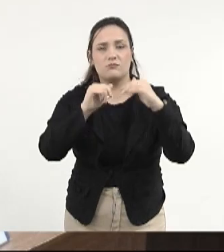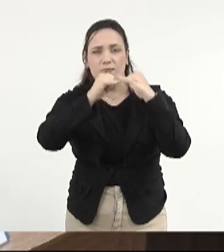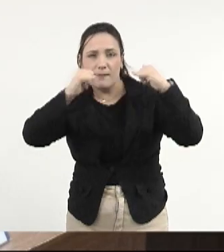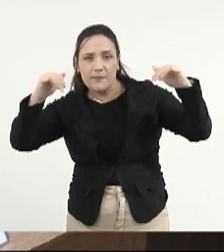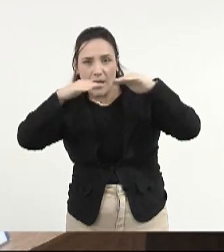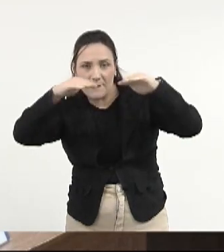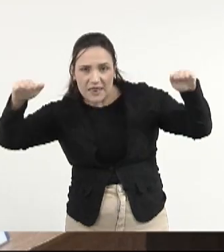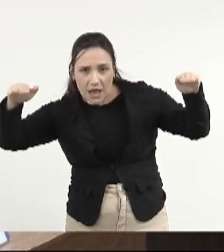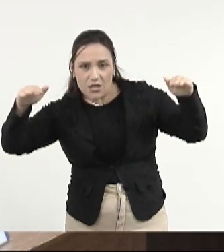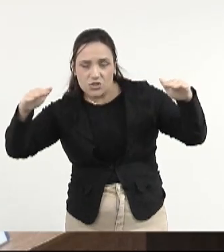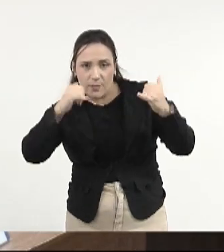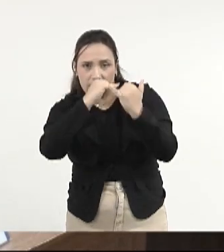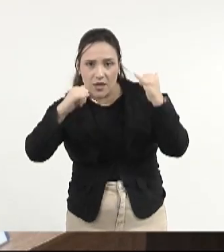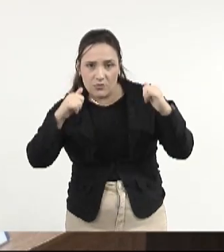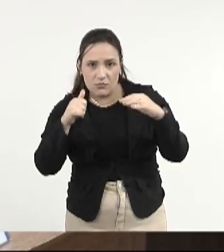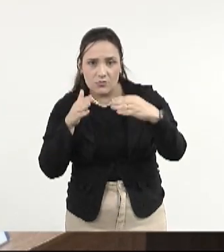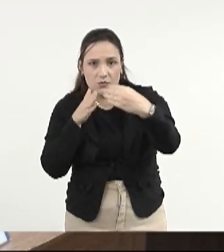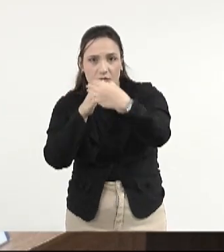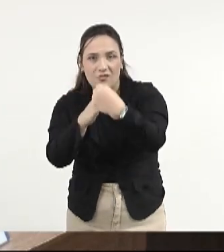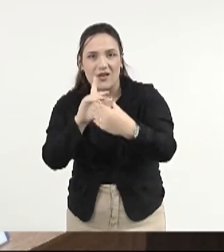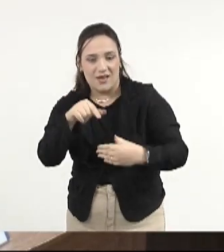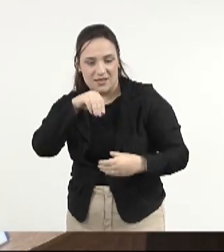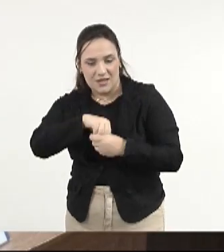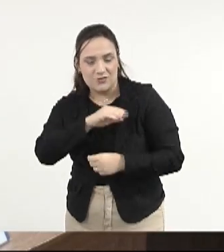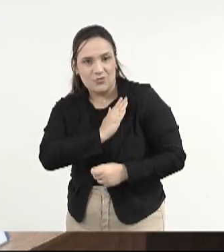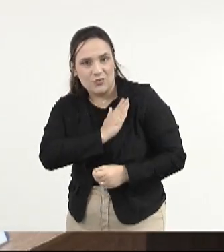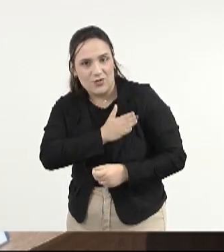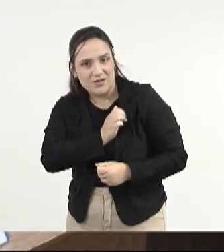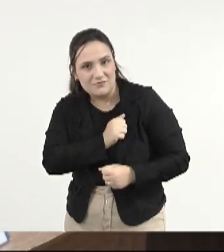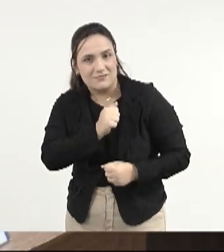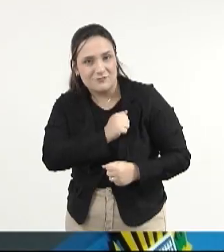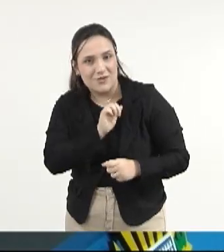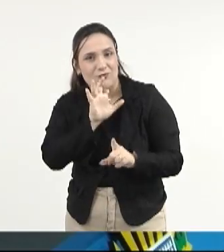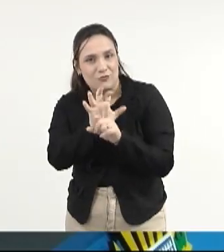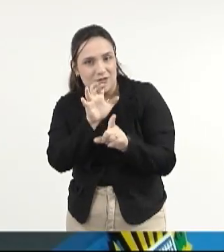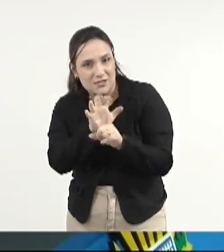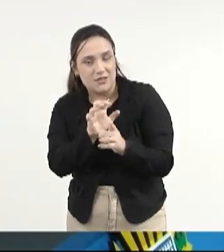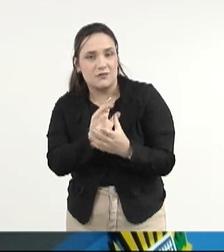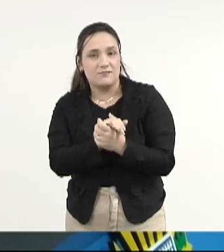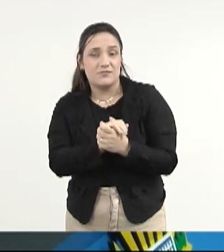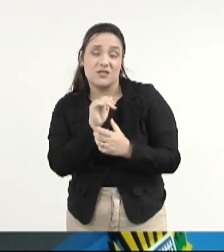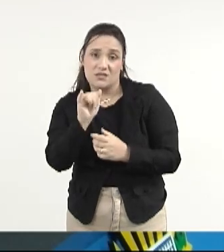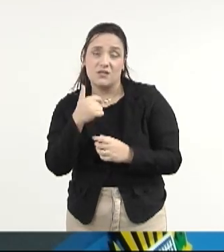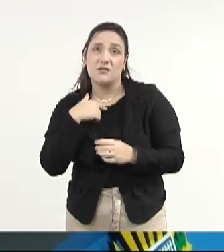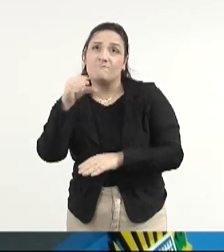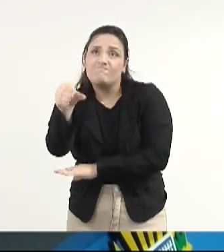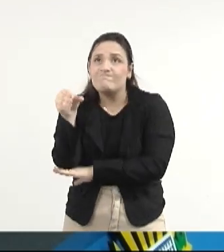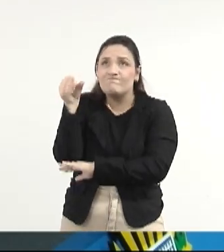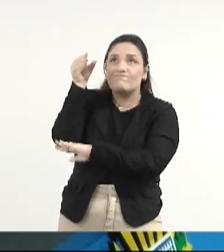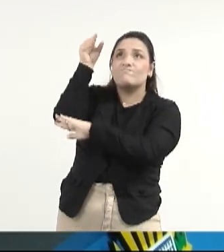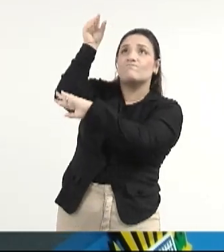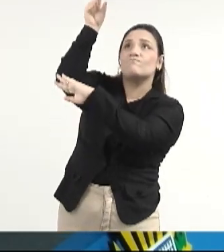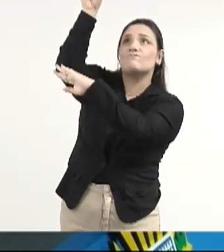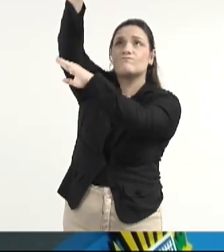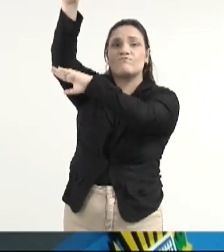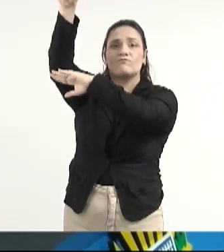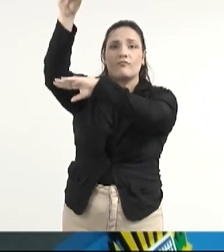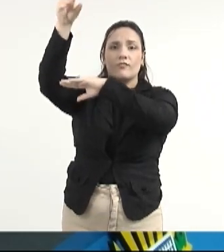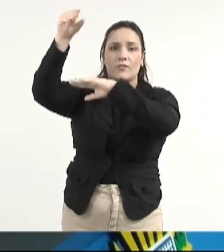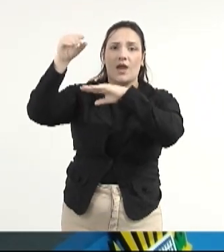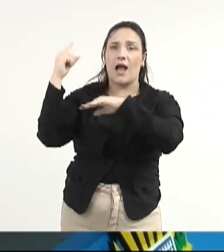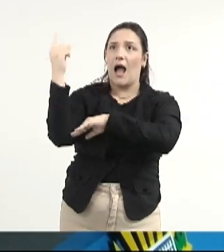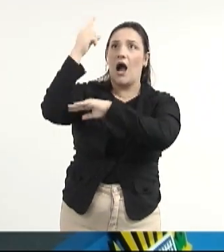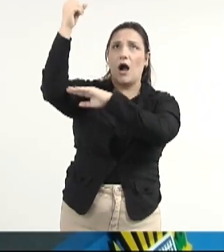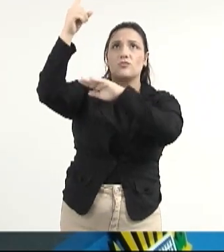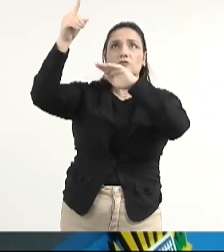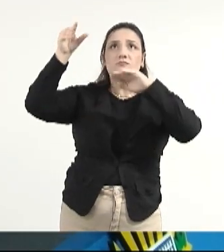livros, ela é o coração deles, de todos os livros. E se eu